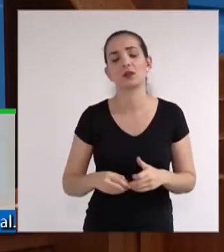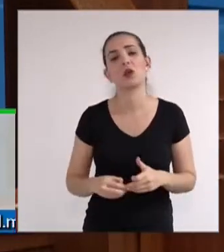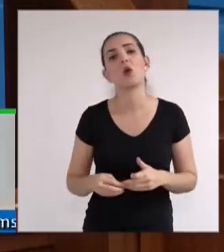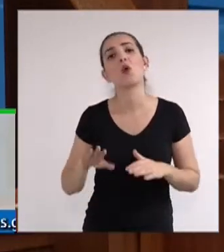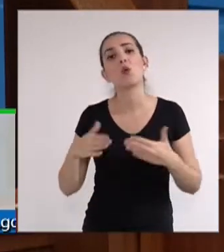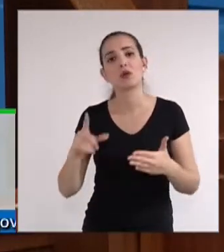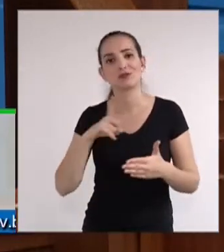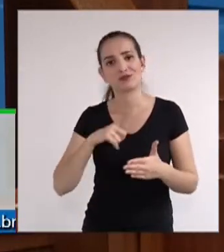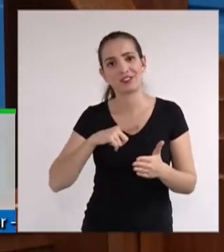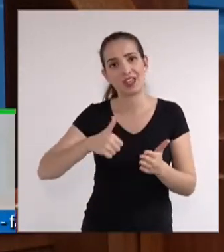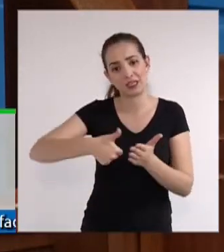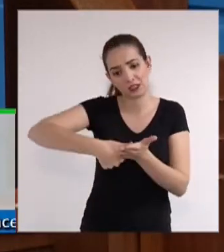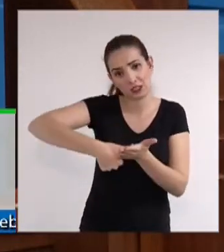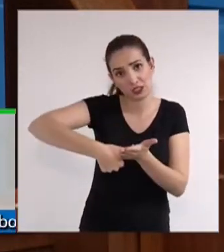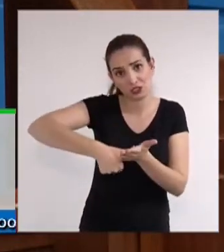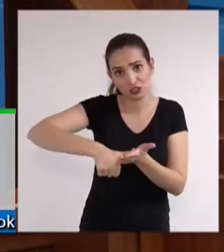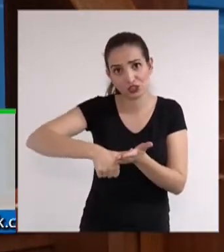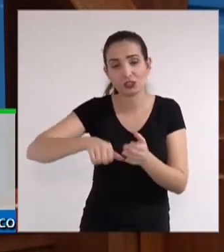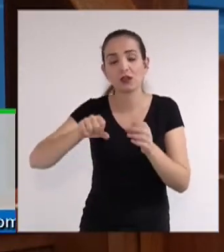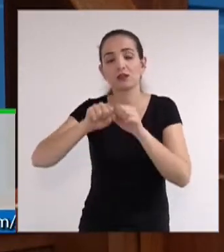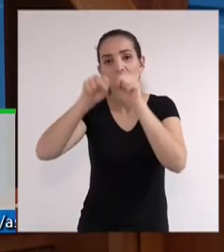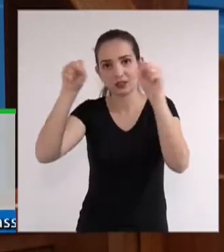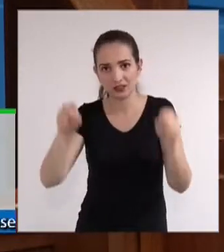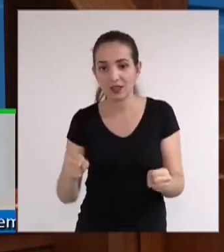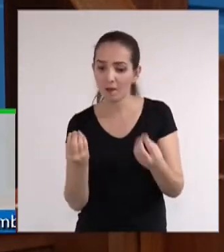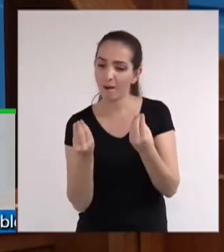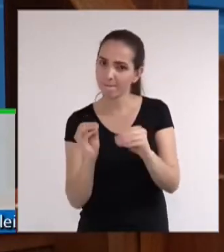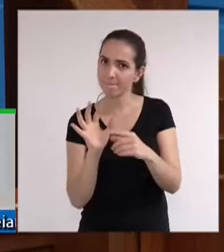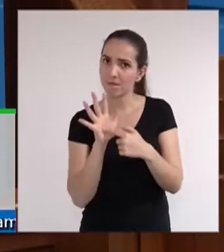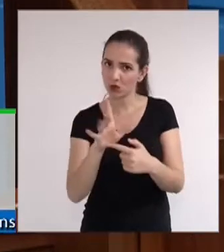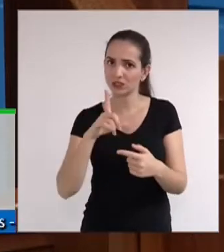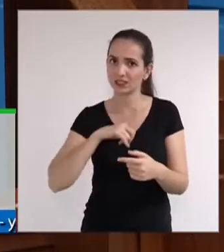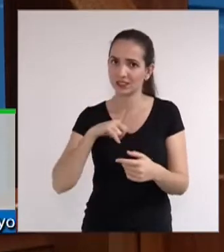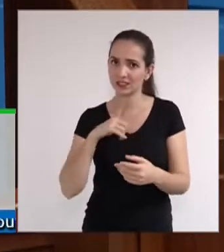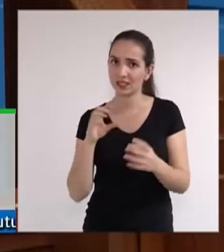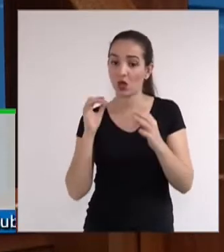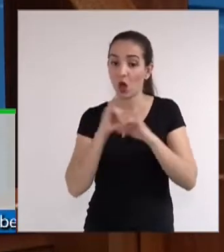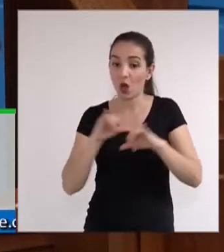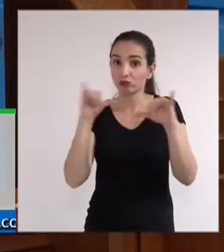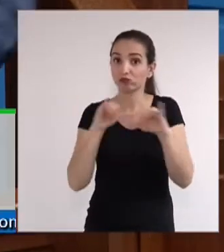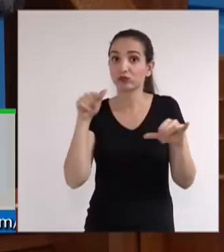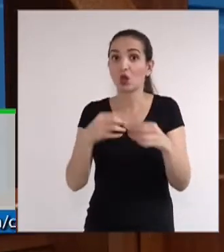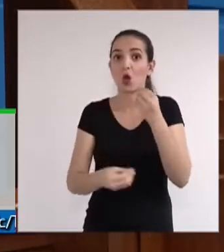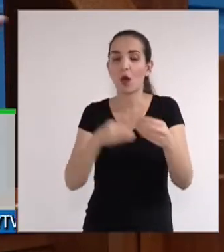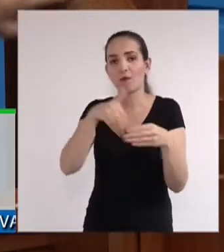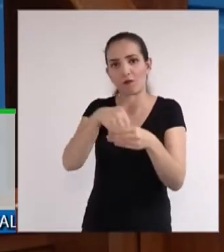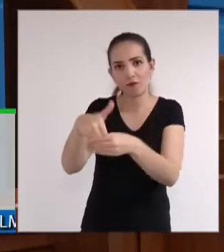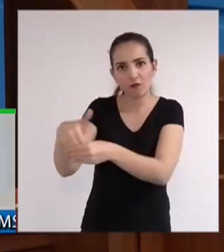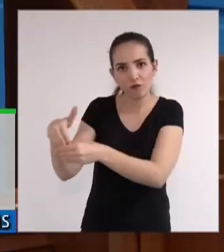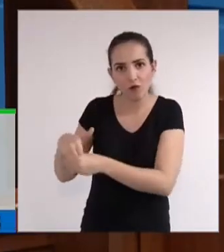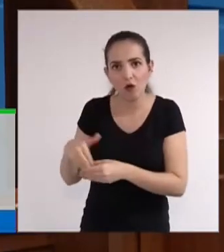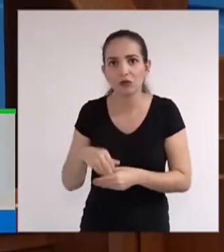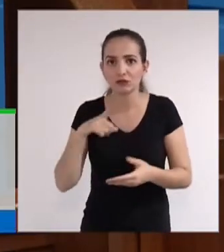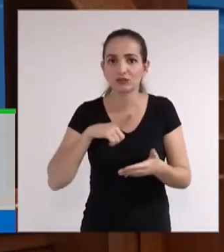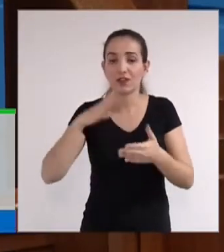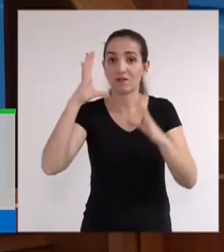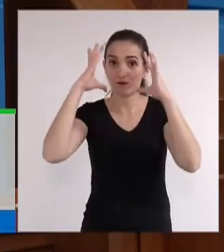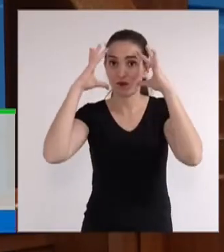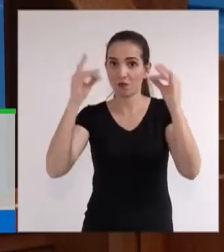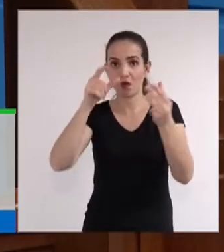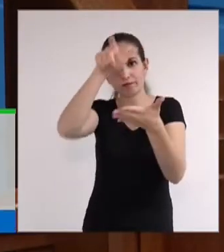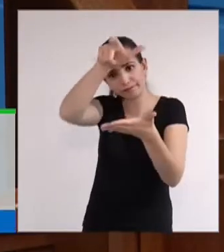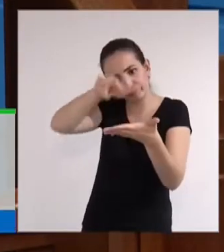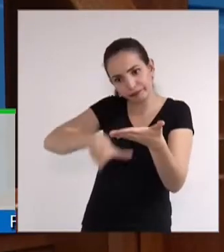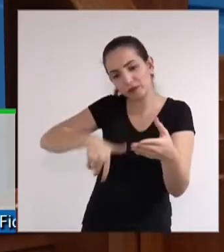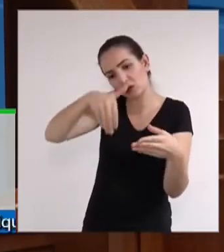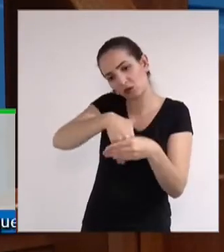do voto é gerado, já houve o escrutínio. Quando o boletim de urna é gerado, já houve o escrutínio. Entendam